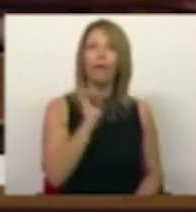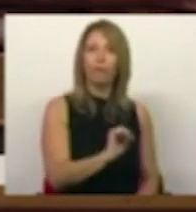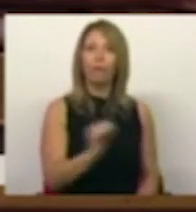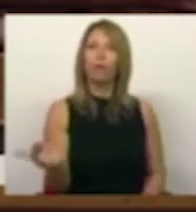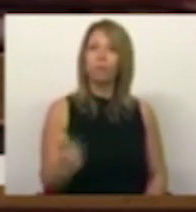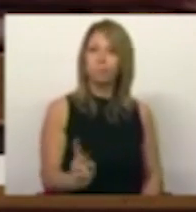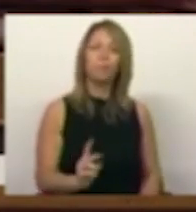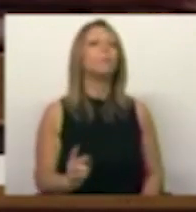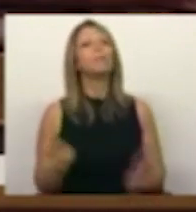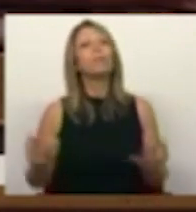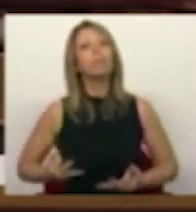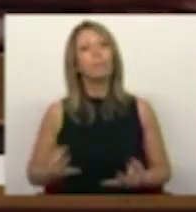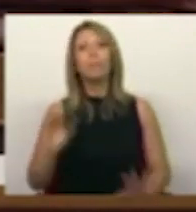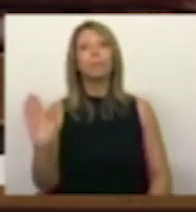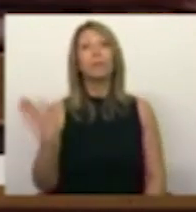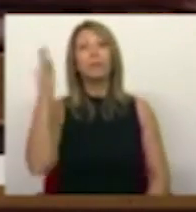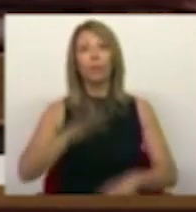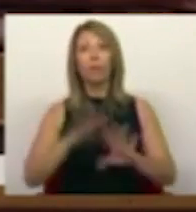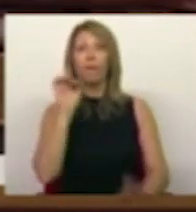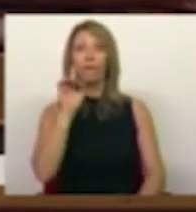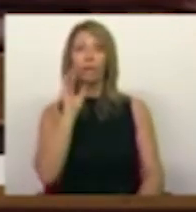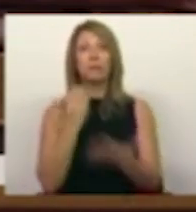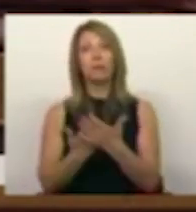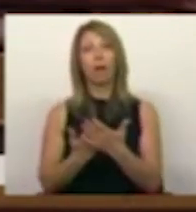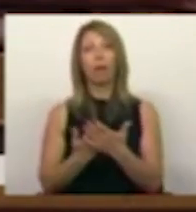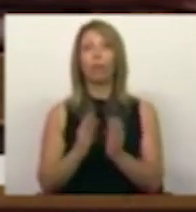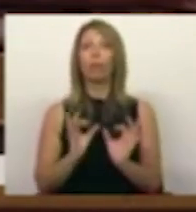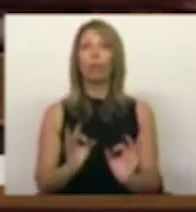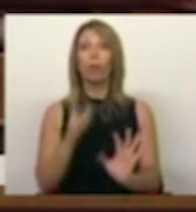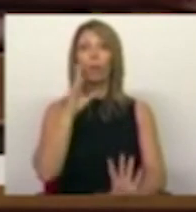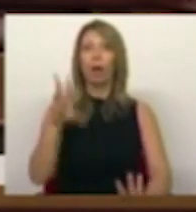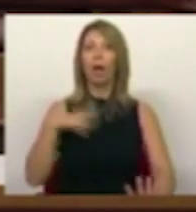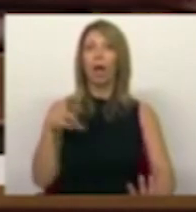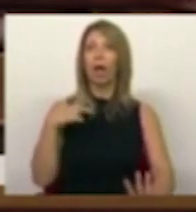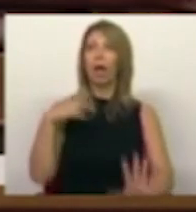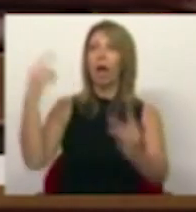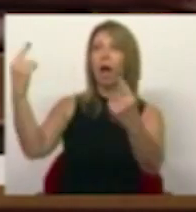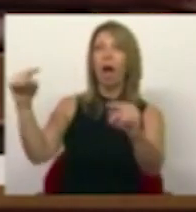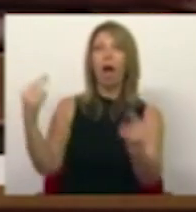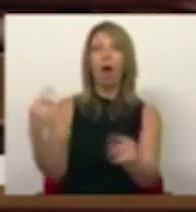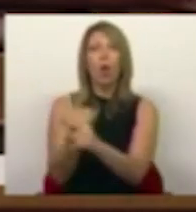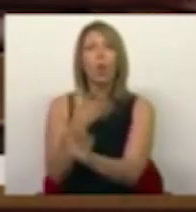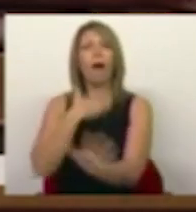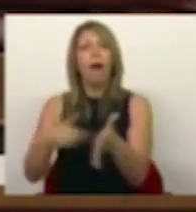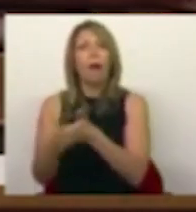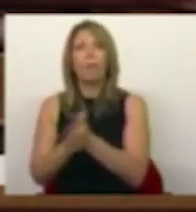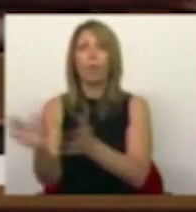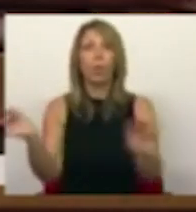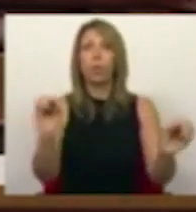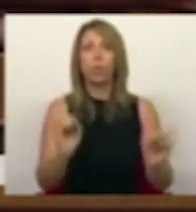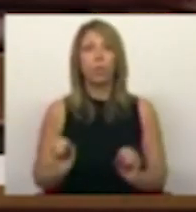especial a partir da valorização do seu próprio património subaproveitado.